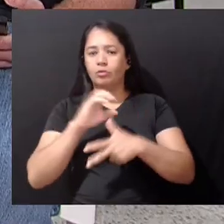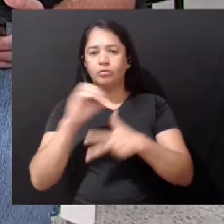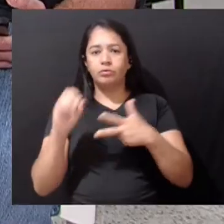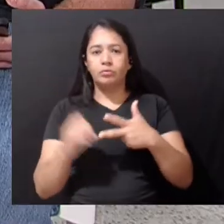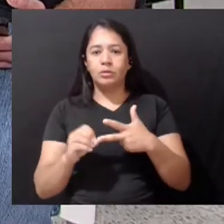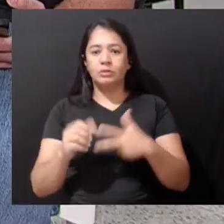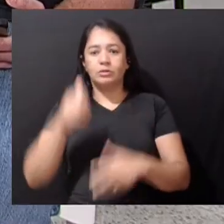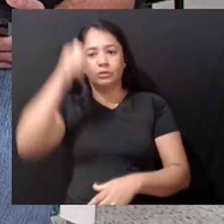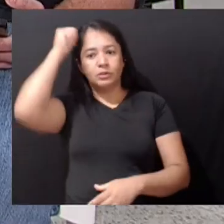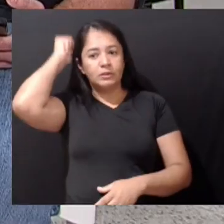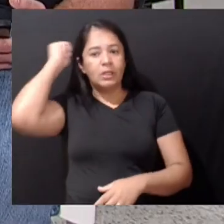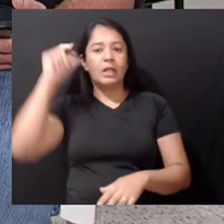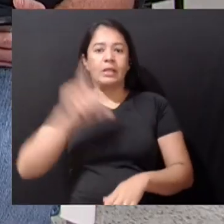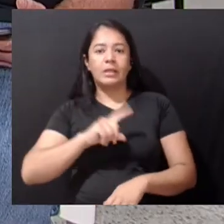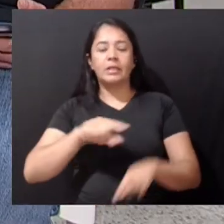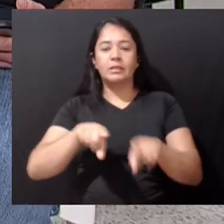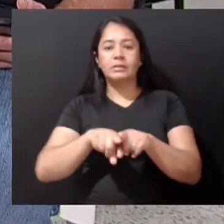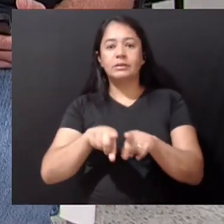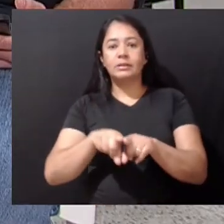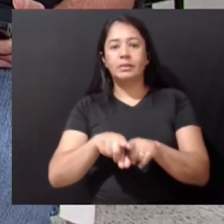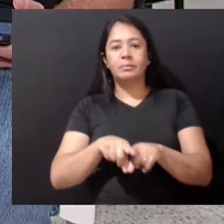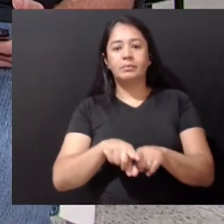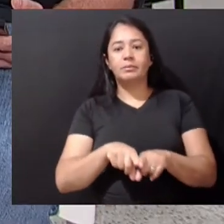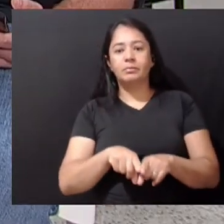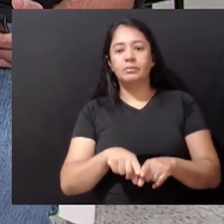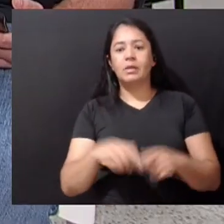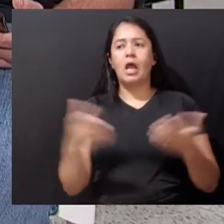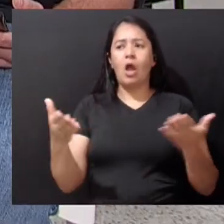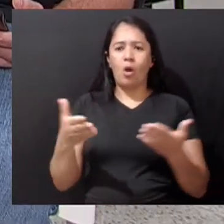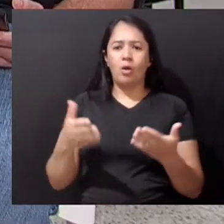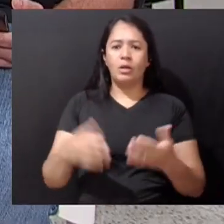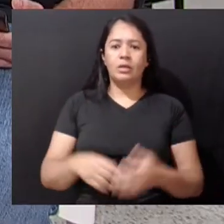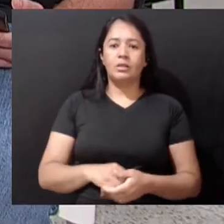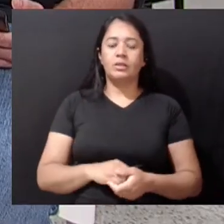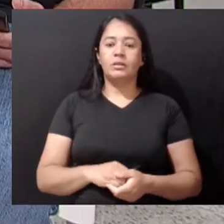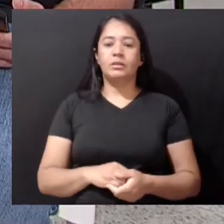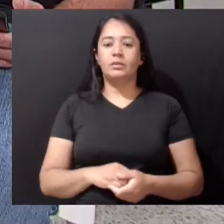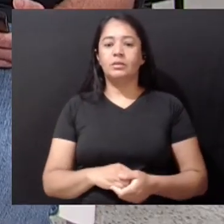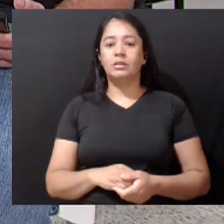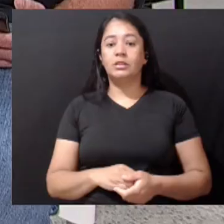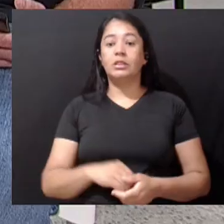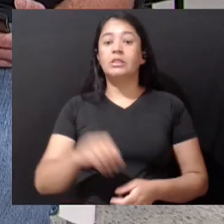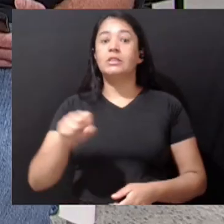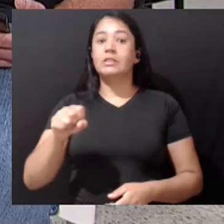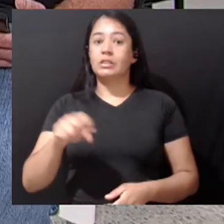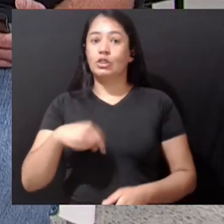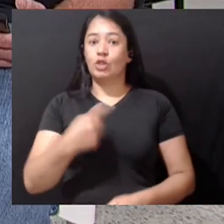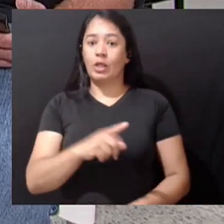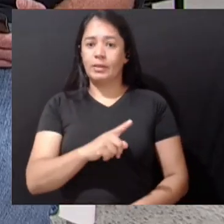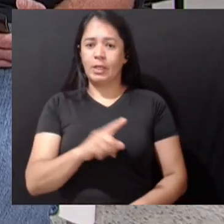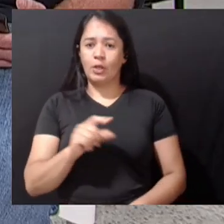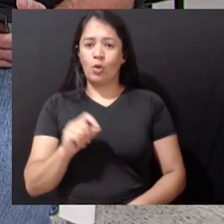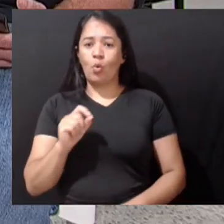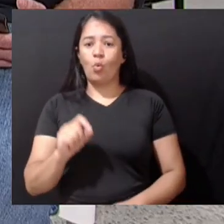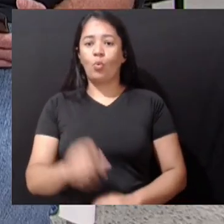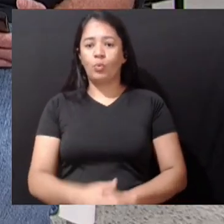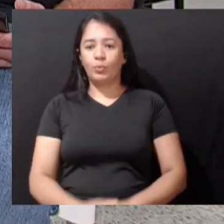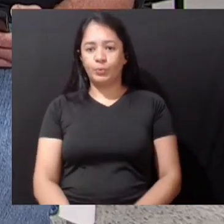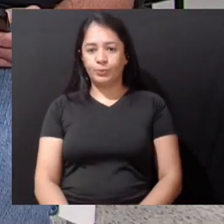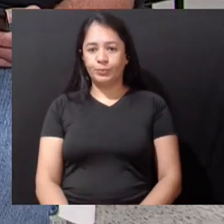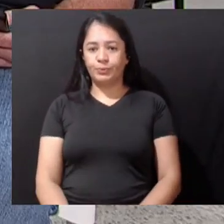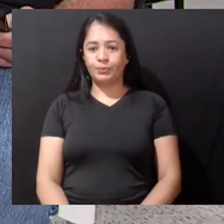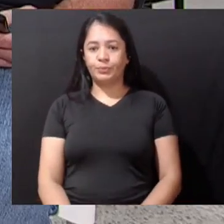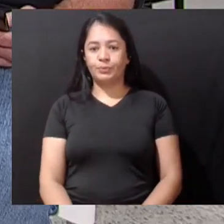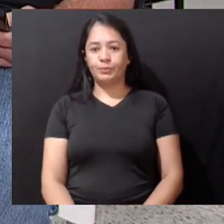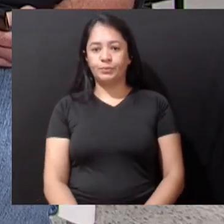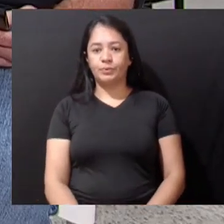e também a questão das atualidades, né? Uhum, exato. A gente tem, acho que isso, quem vai conseguir dar